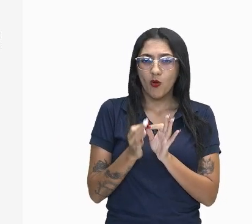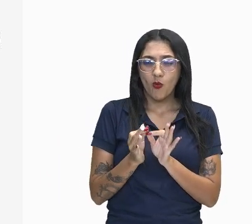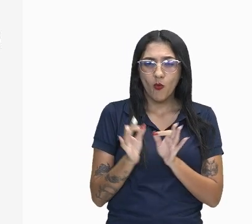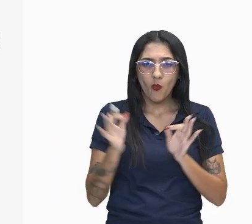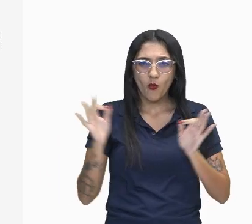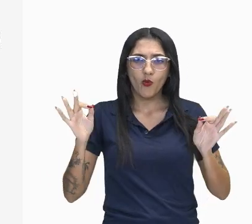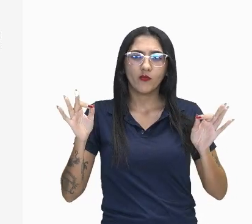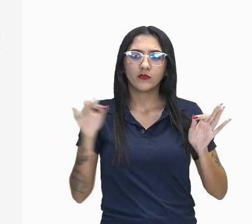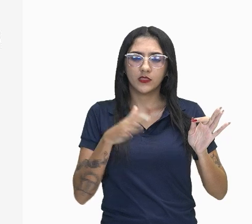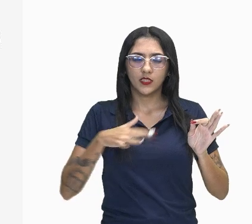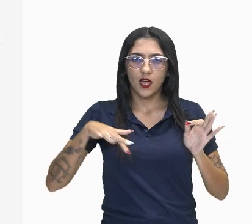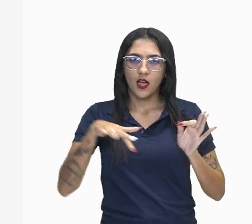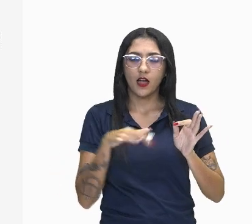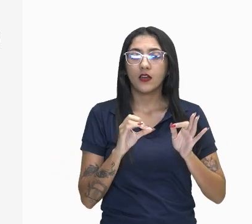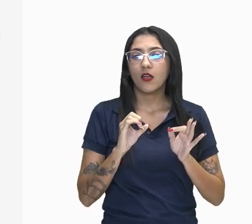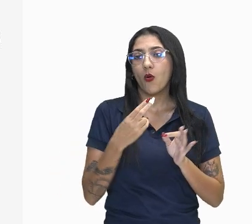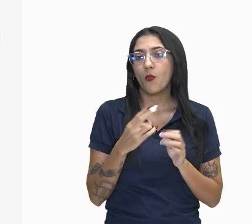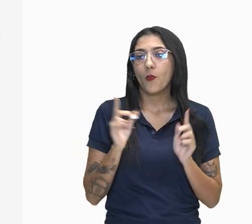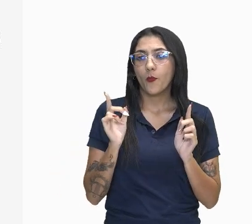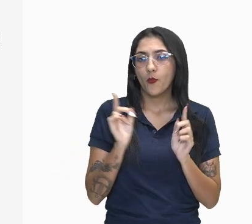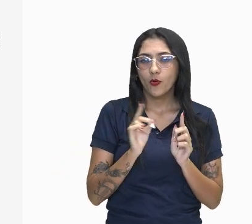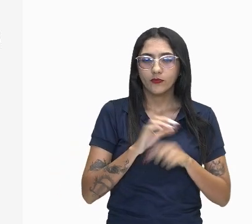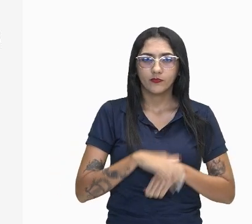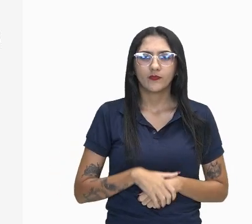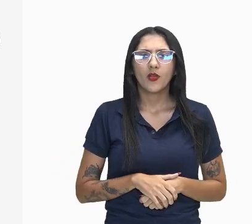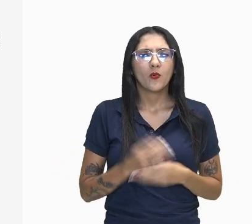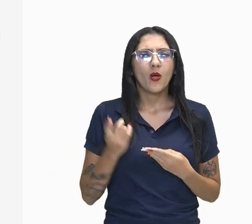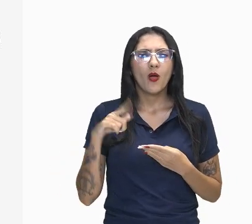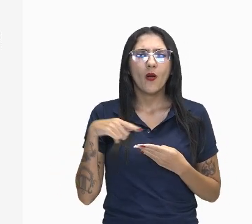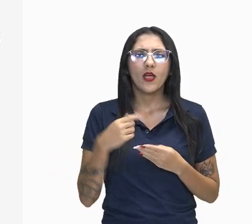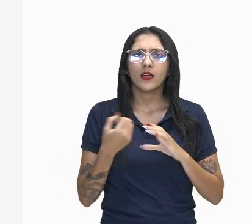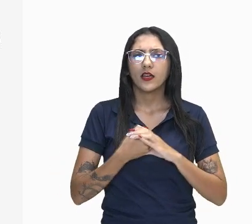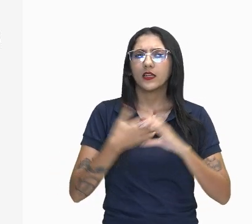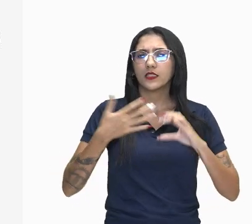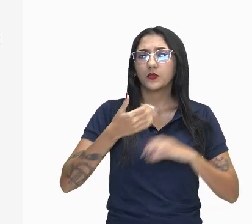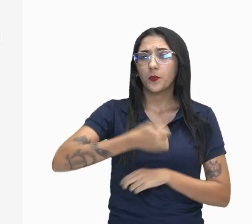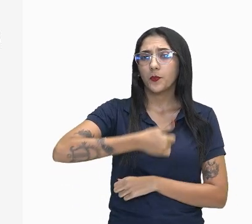intensiva. Quais serão as características aí da produção